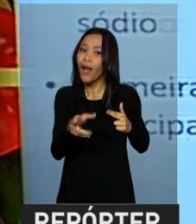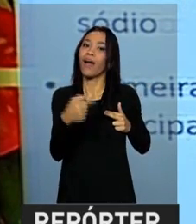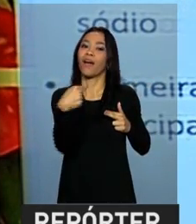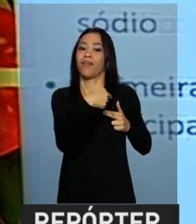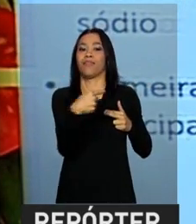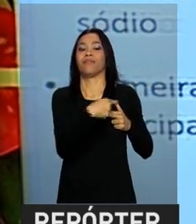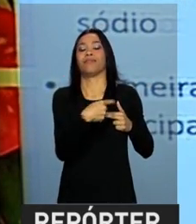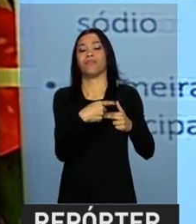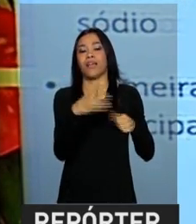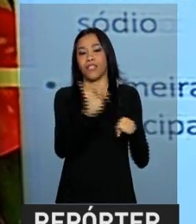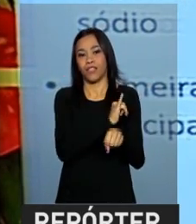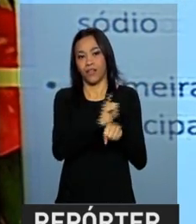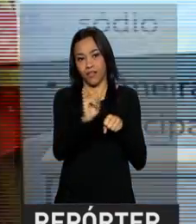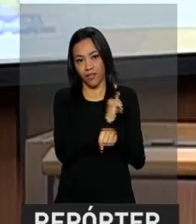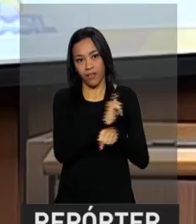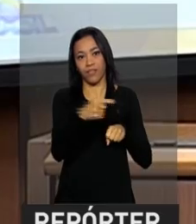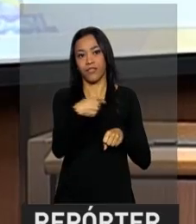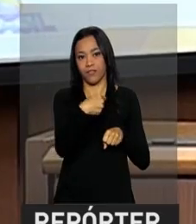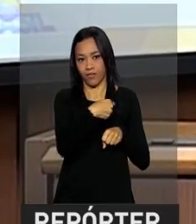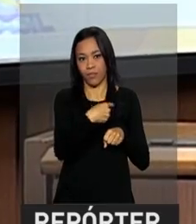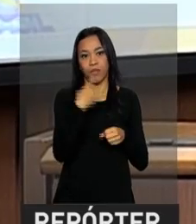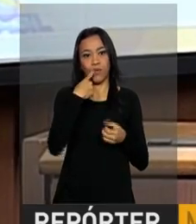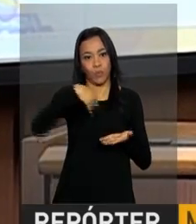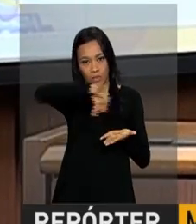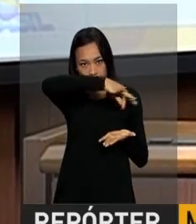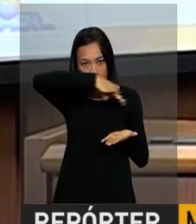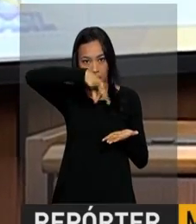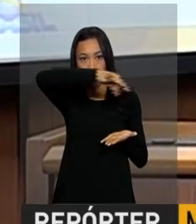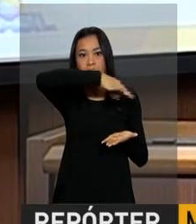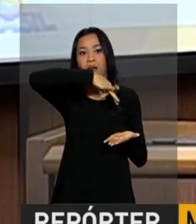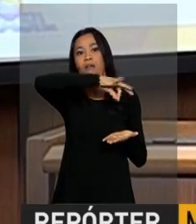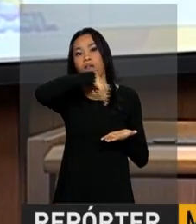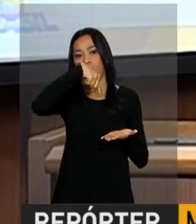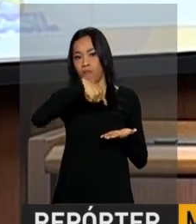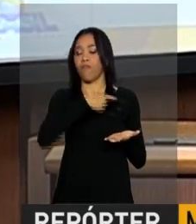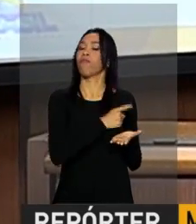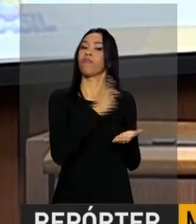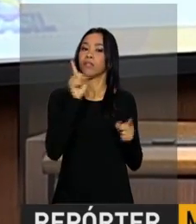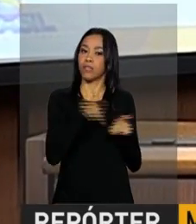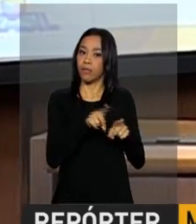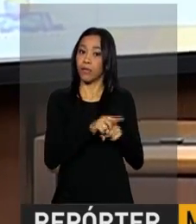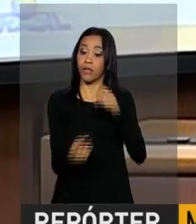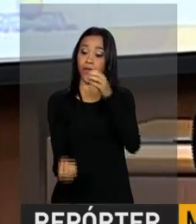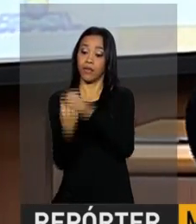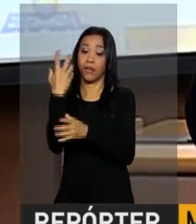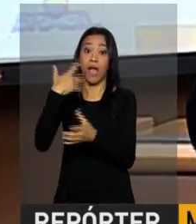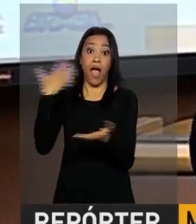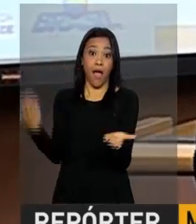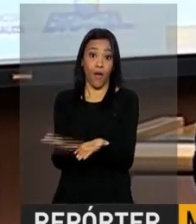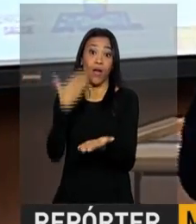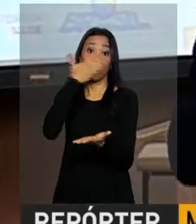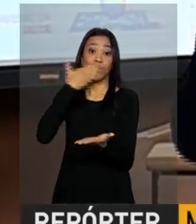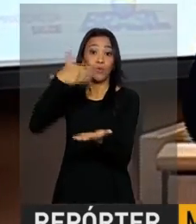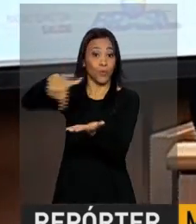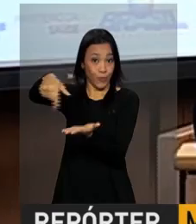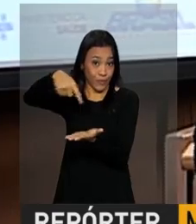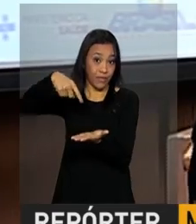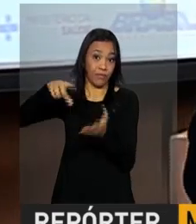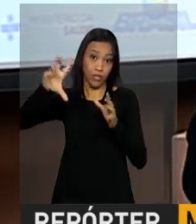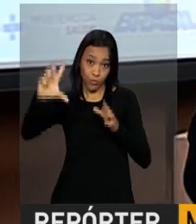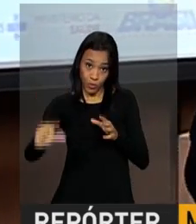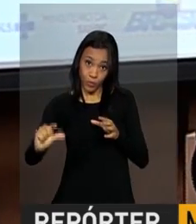aprendemos nesse processo do acordo em relação ao sódio Lembrando que é um acordo monitorado